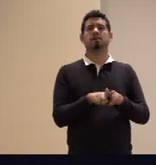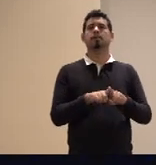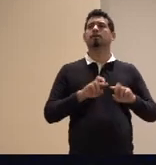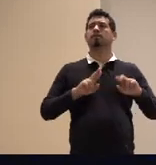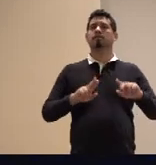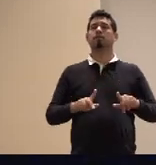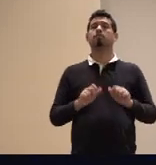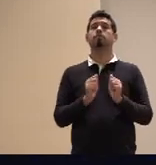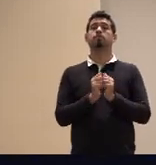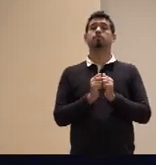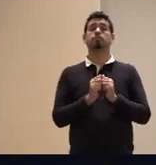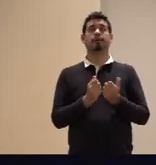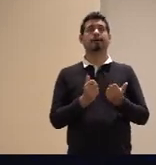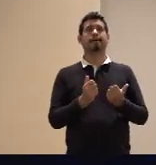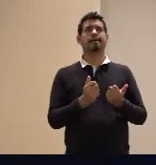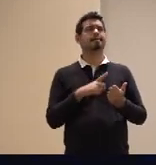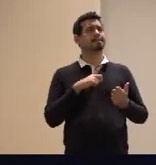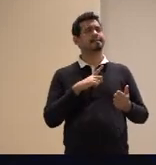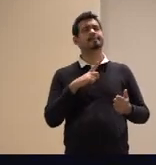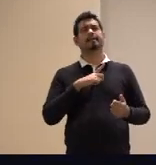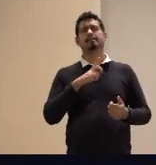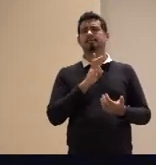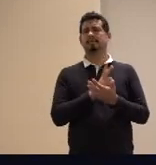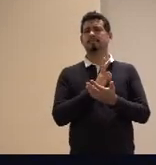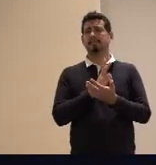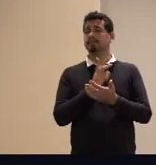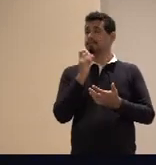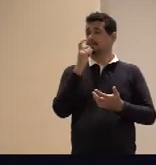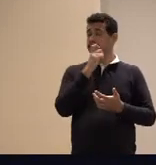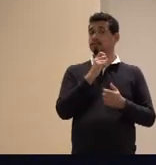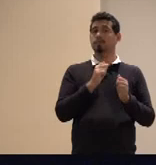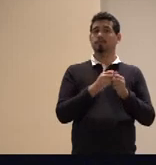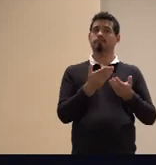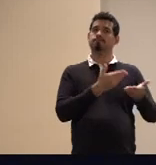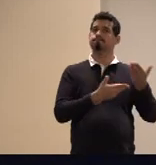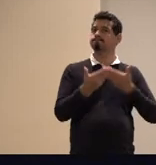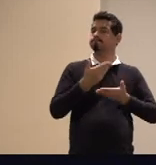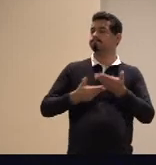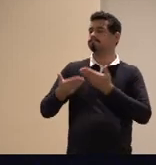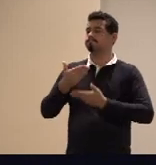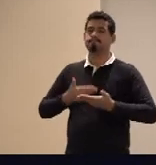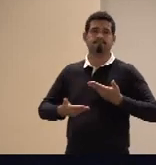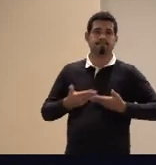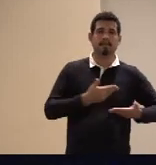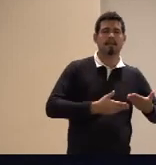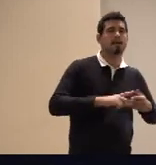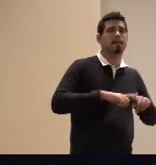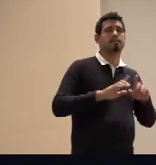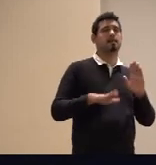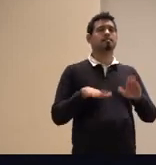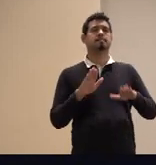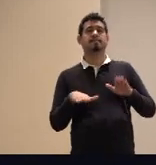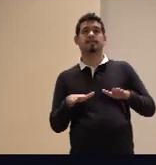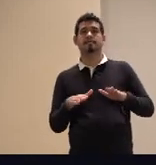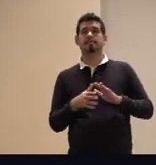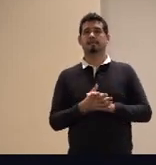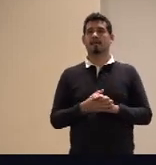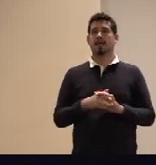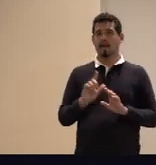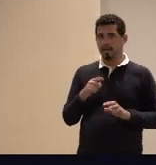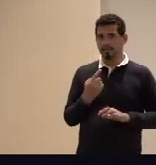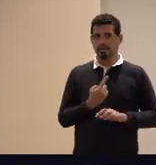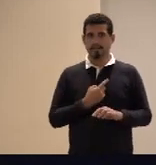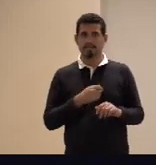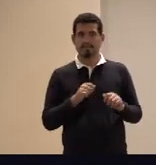nosso, que a gente enfrenta, muito difícil com os colaboradores. A gente, às vezes, a gente